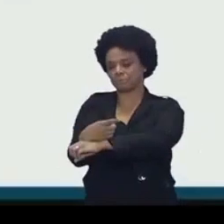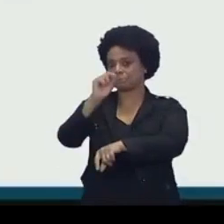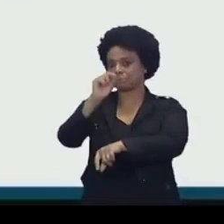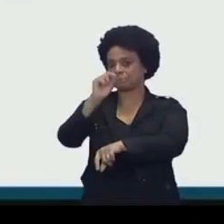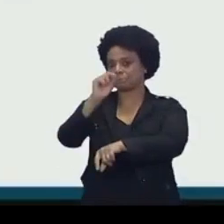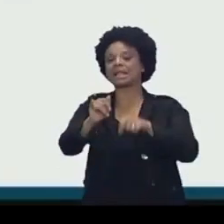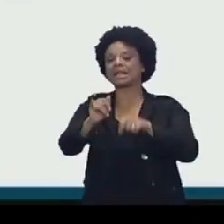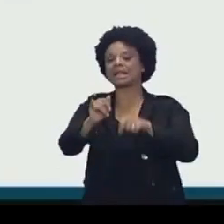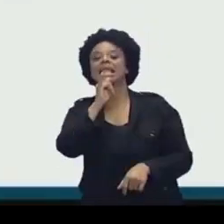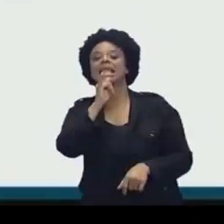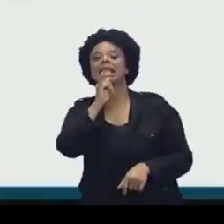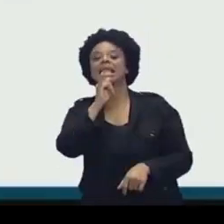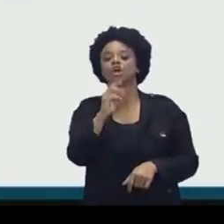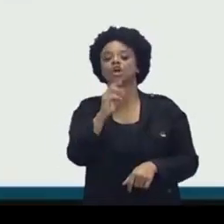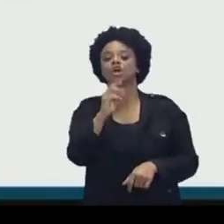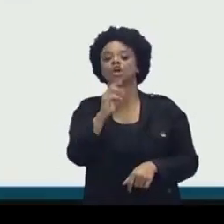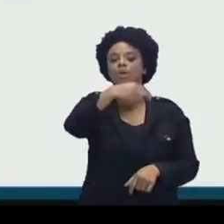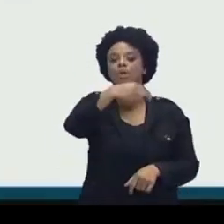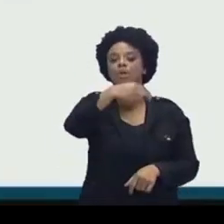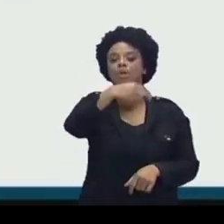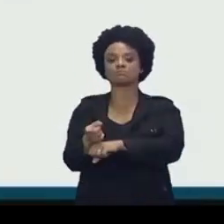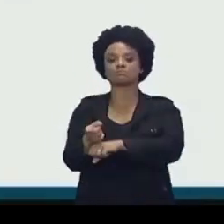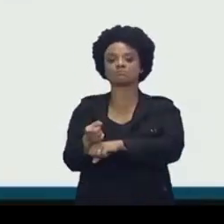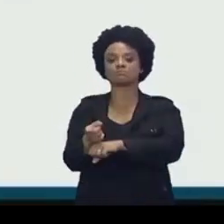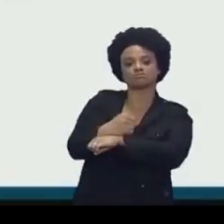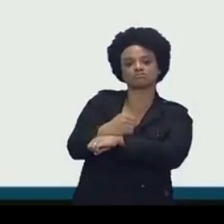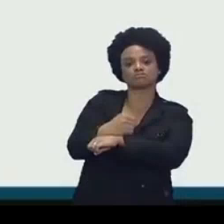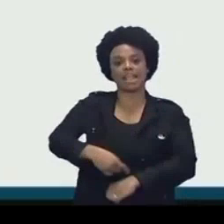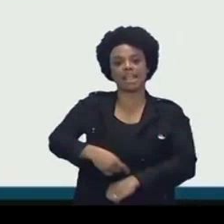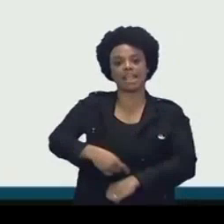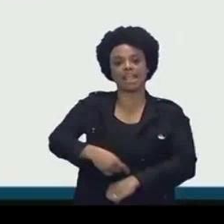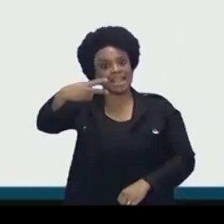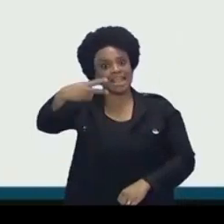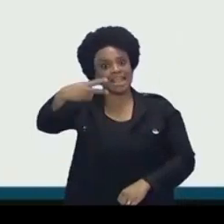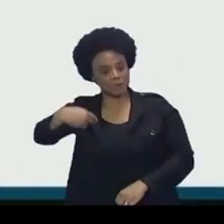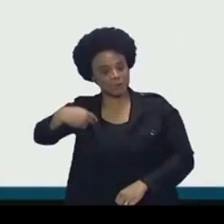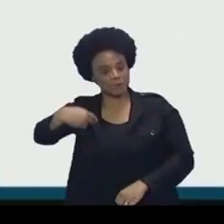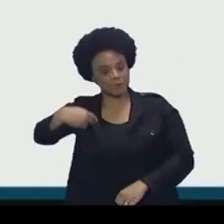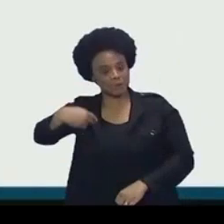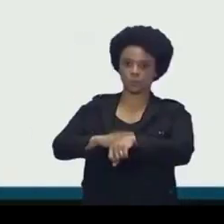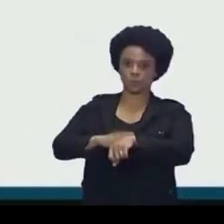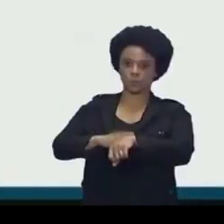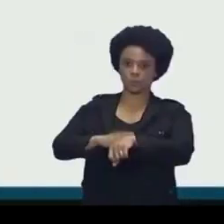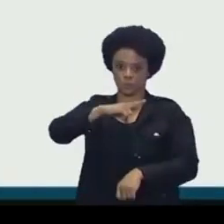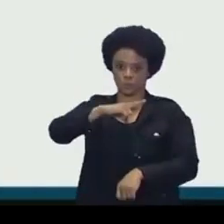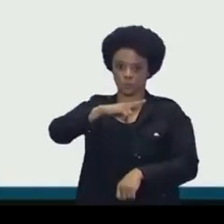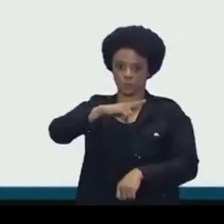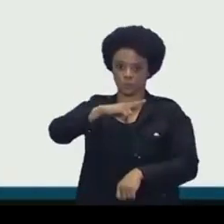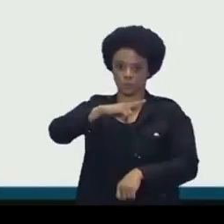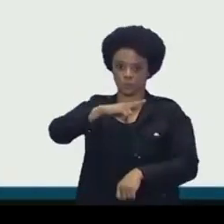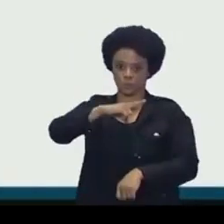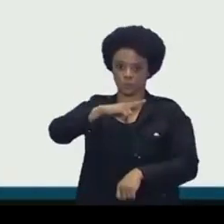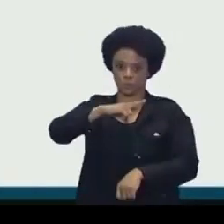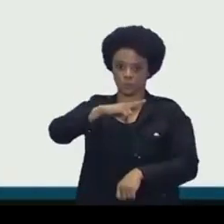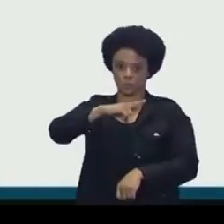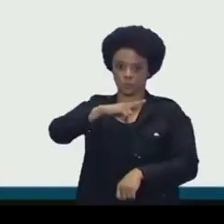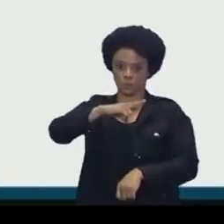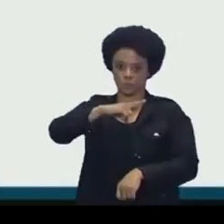por exemplo, sei lá, 2 metros por segundo. E depois, numa segunda parte, você tem uma aceleração negativa, ou seja, você tem